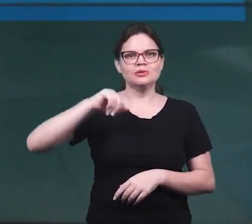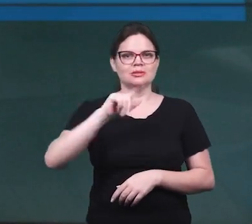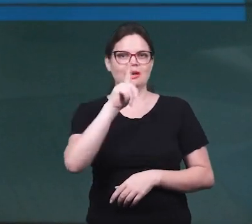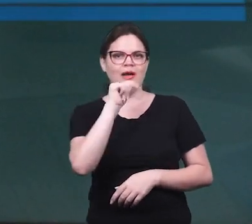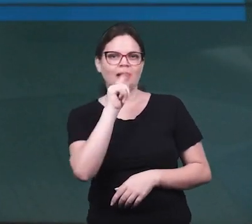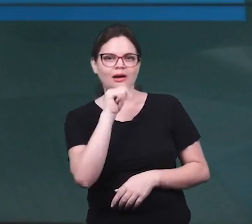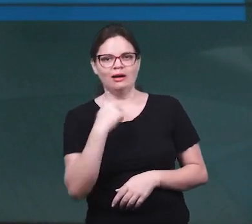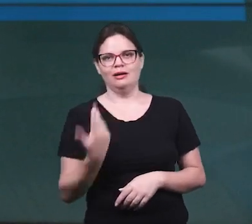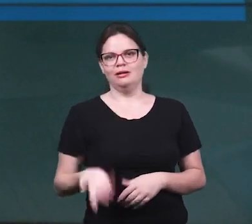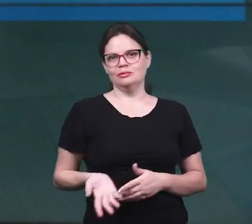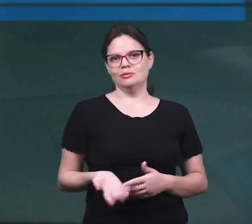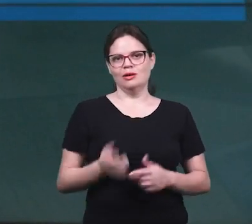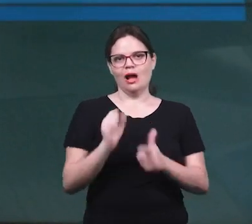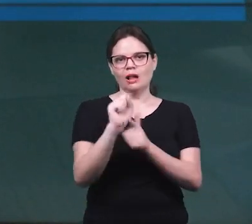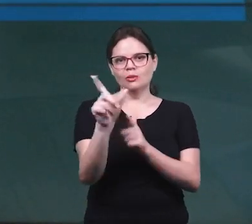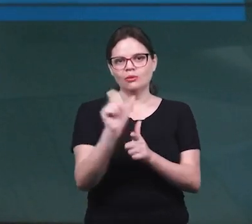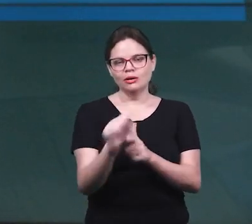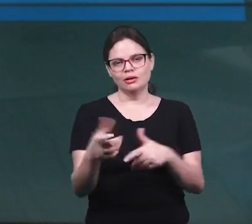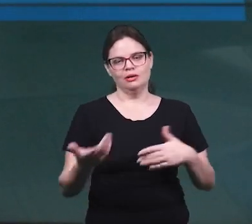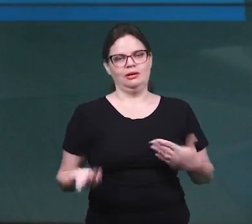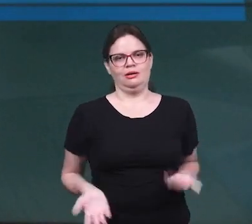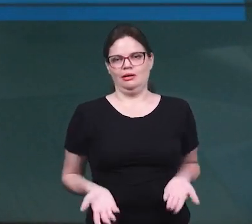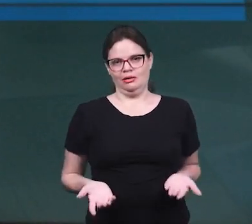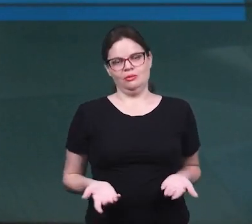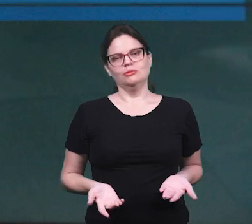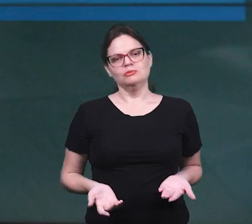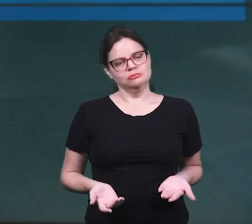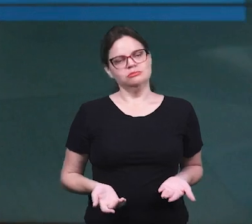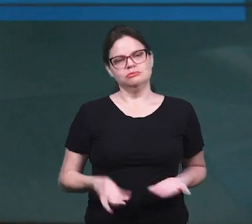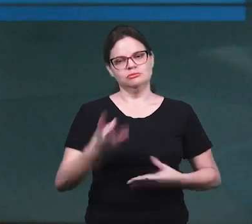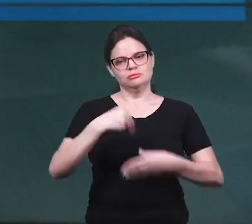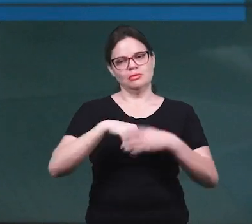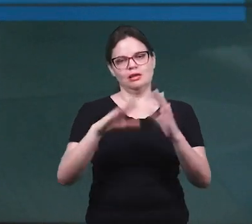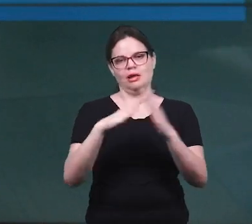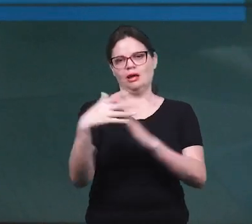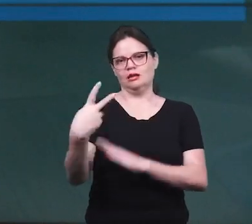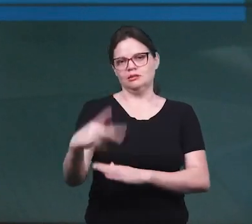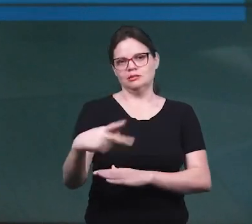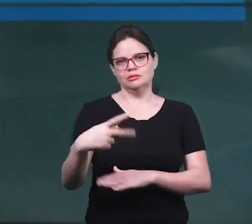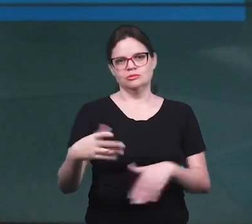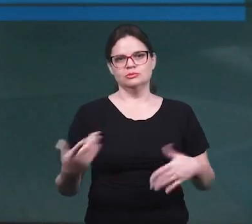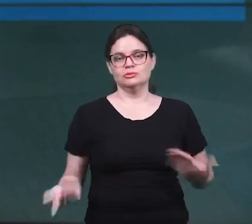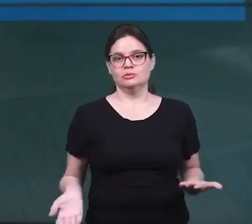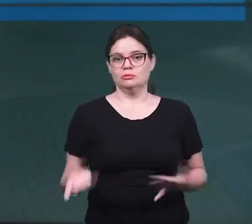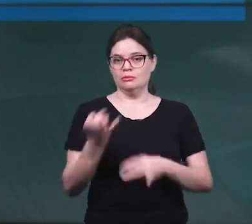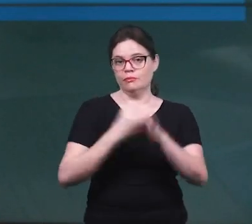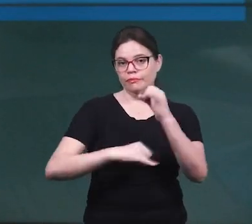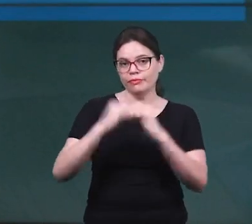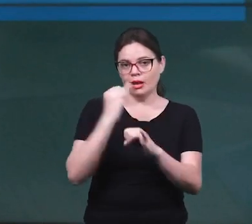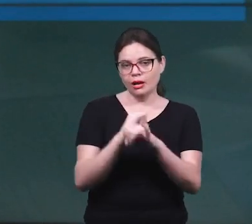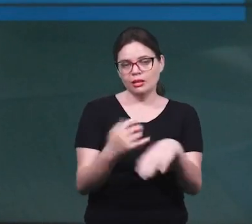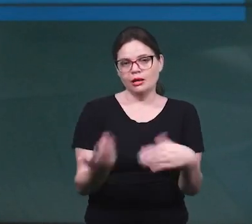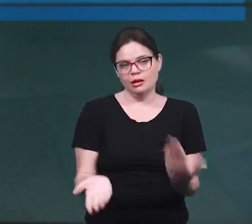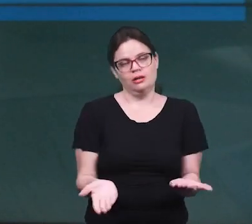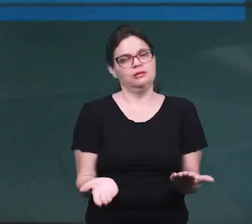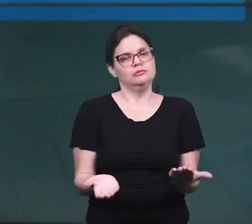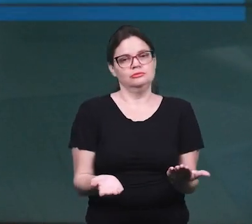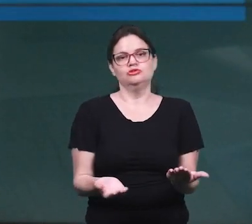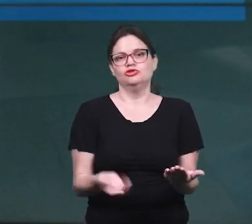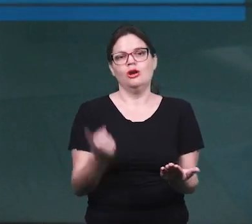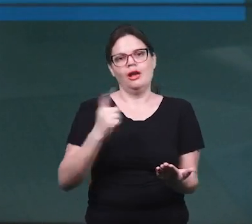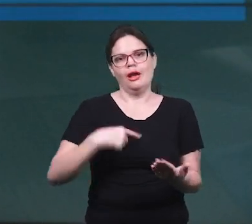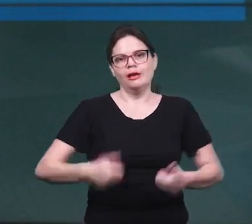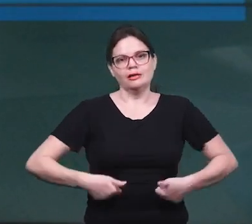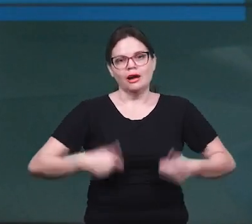energia elétrica, a água que você consome, a internet, né?